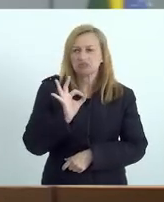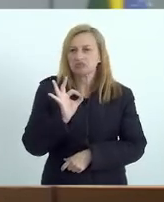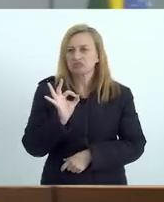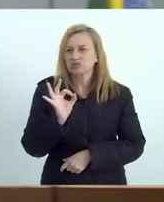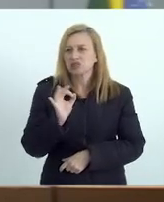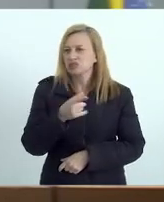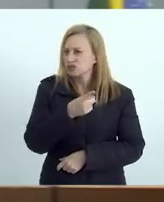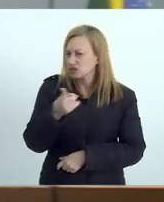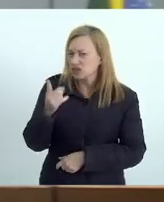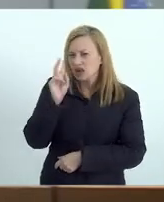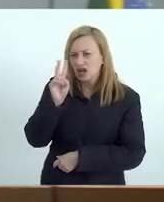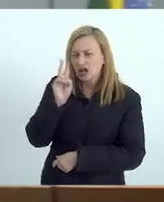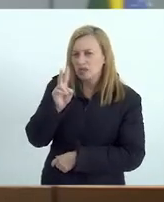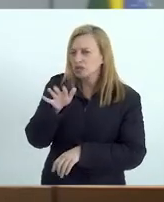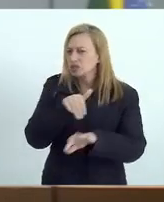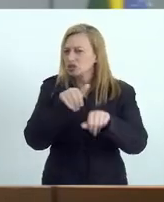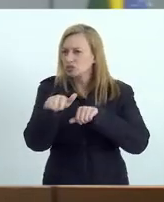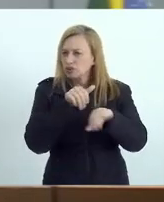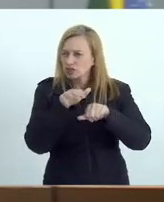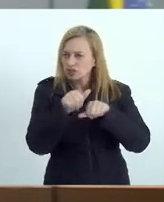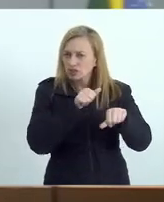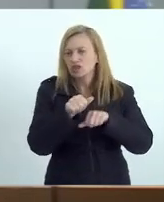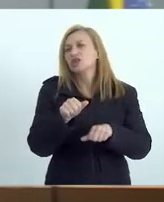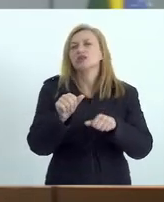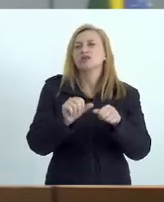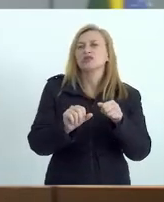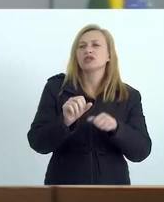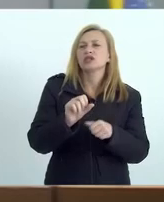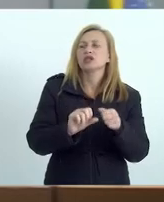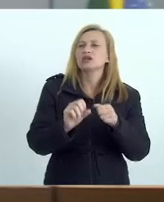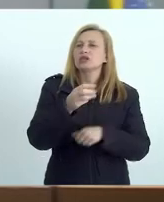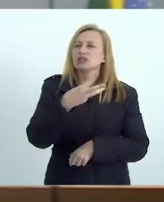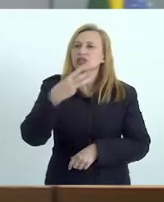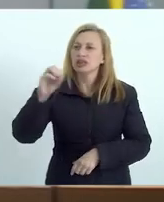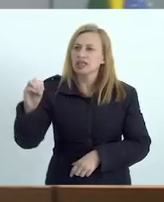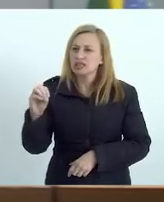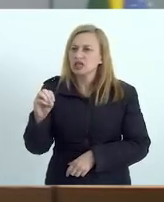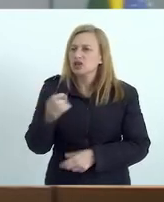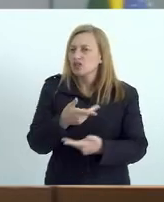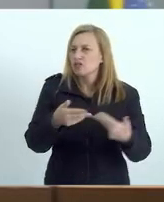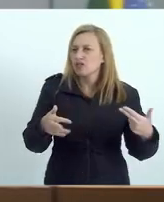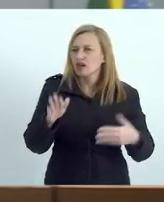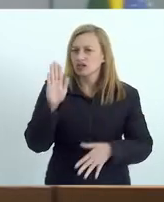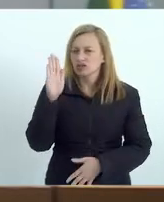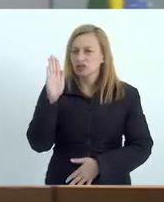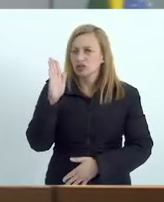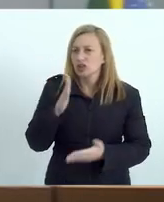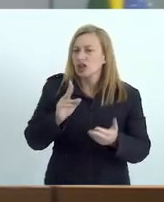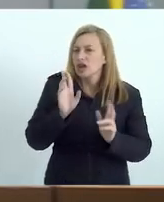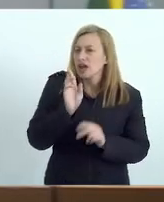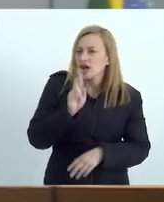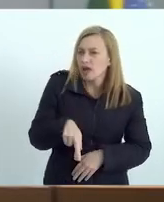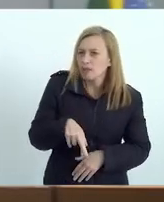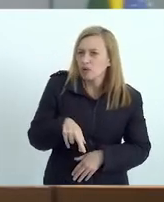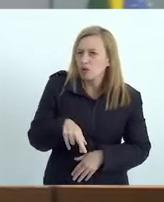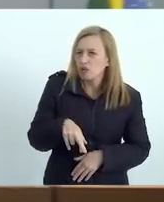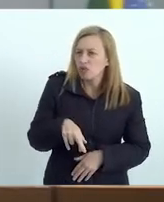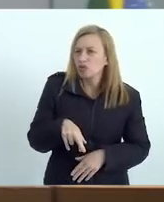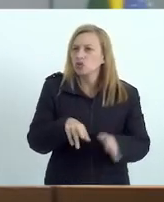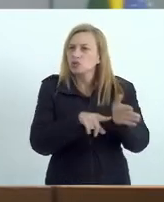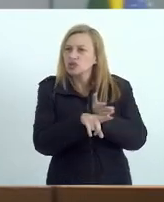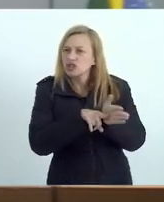É nesse chamamento que nós fizemos dos 300 muitos candidatos ficaram reprovados no exame